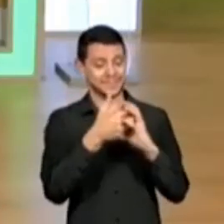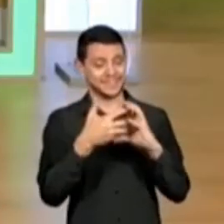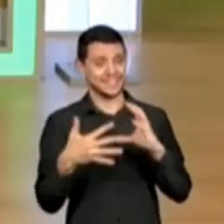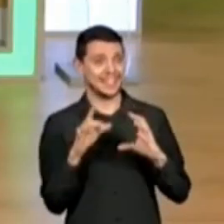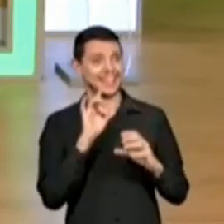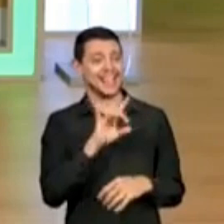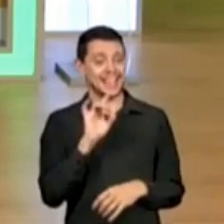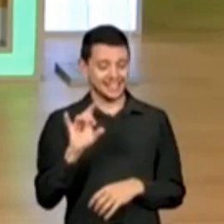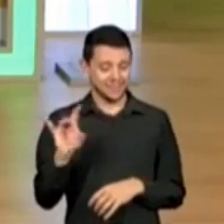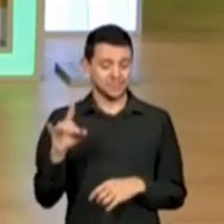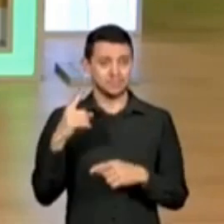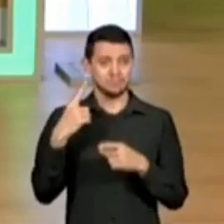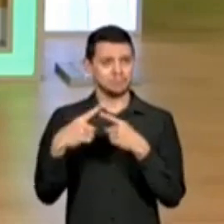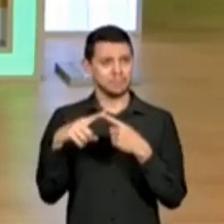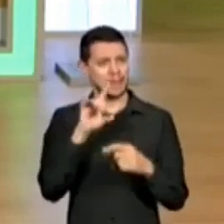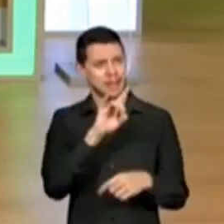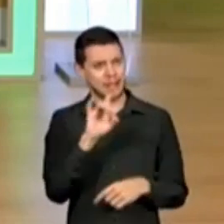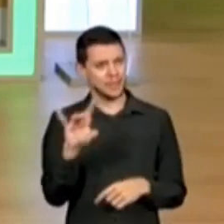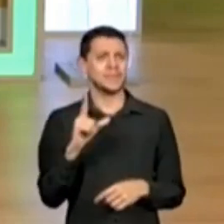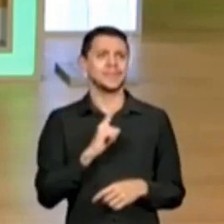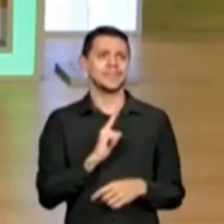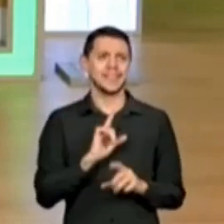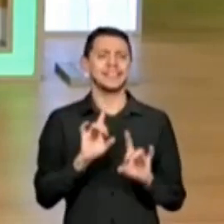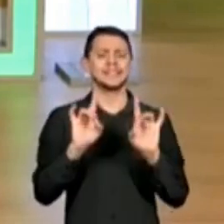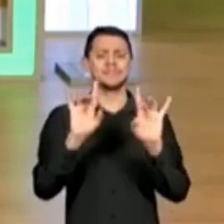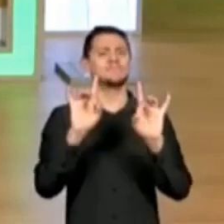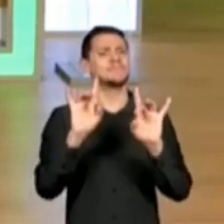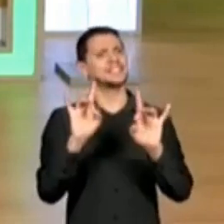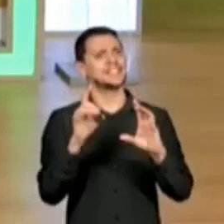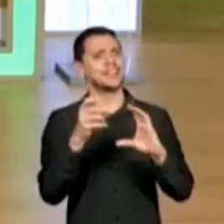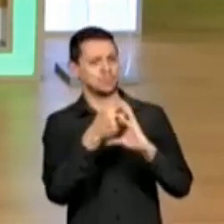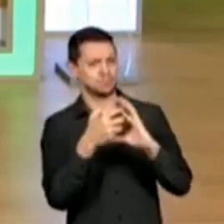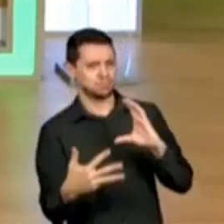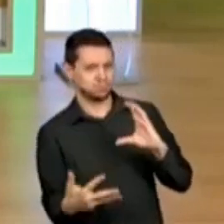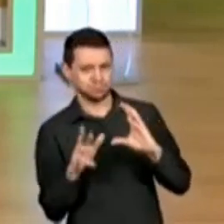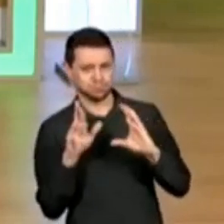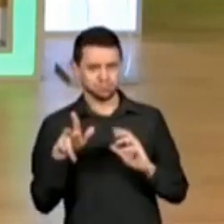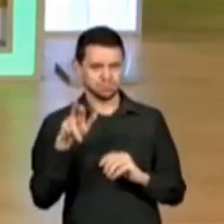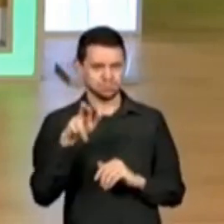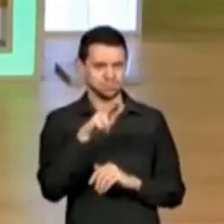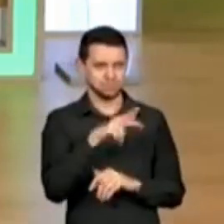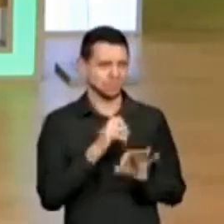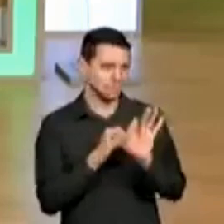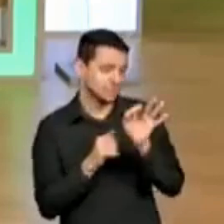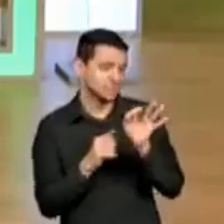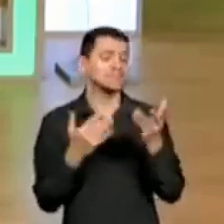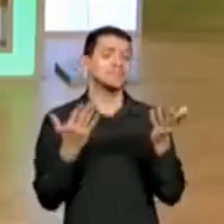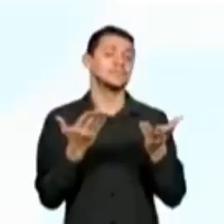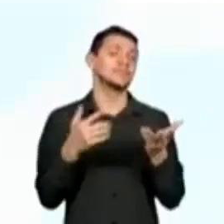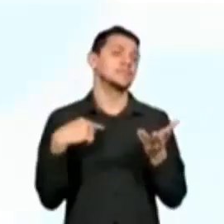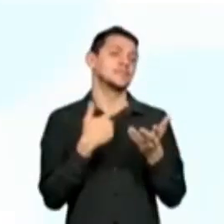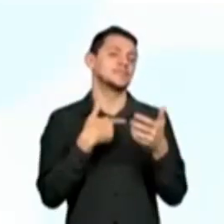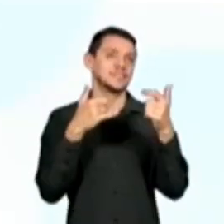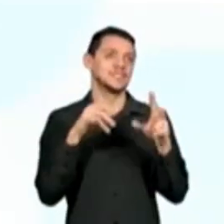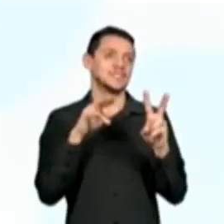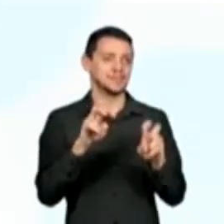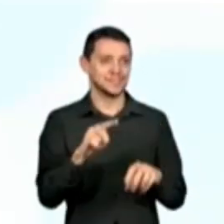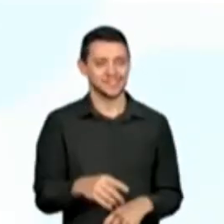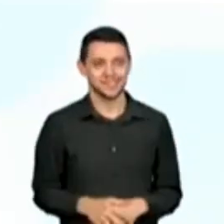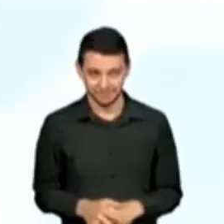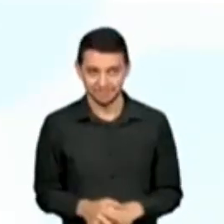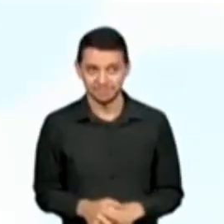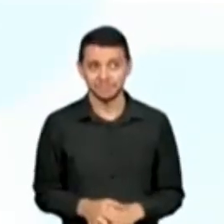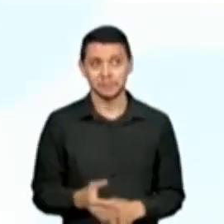figura tem uma característica específica, ok? Então, é disso que a gente vai falar nesse momento. Vamos lá. Então,